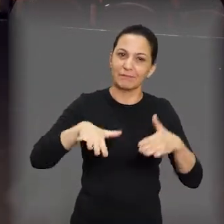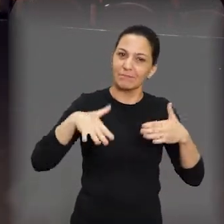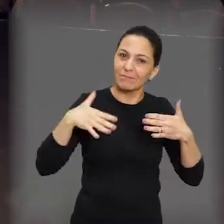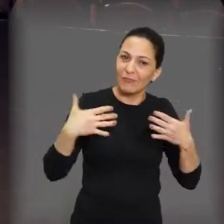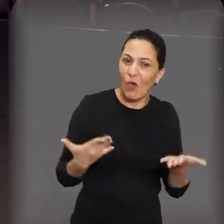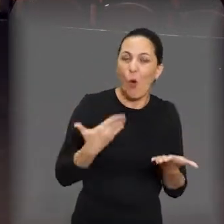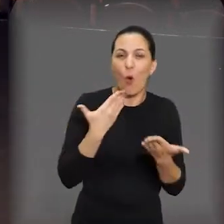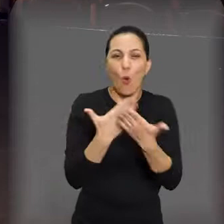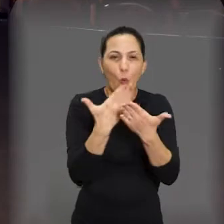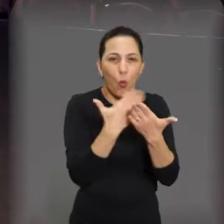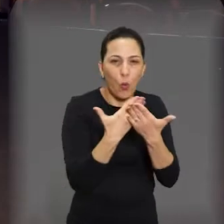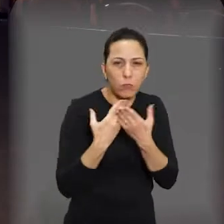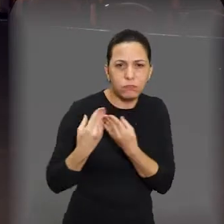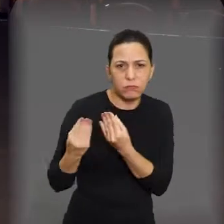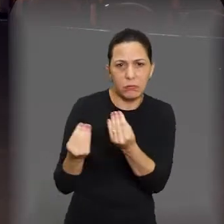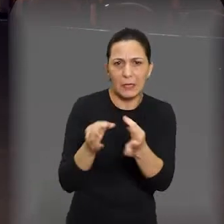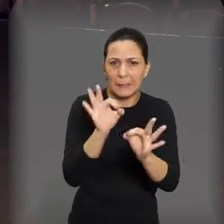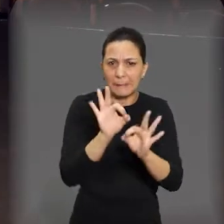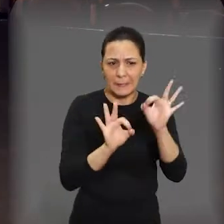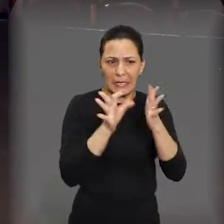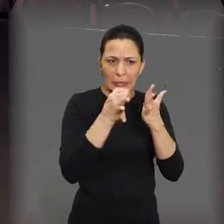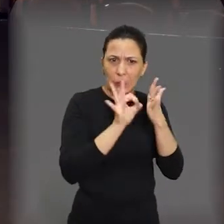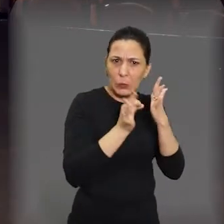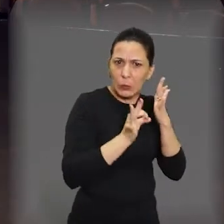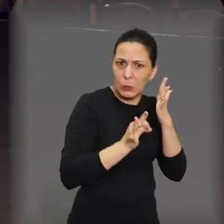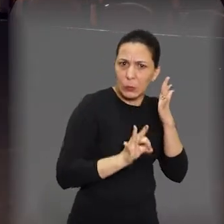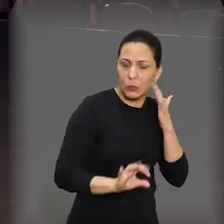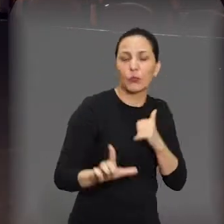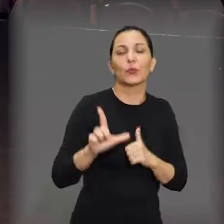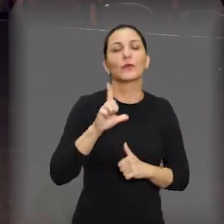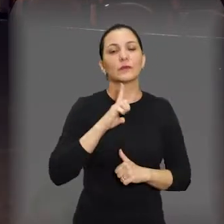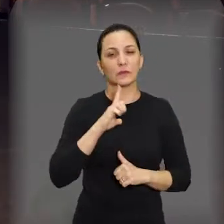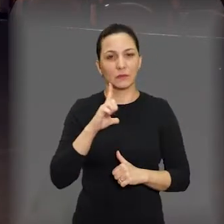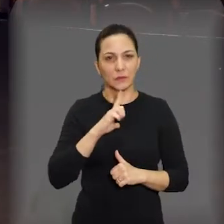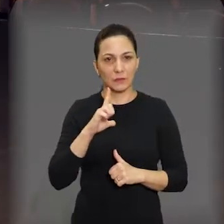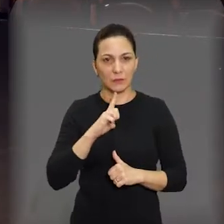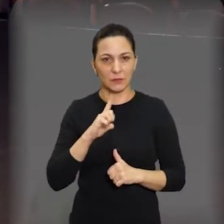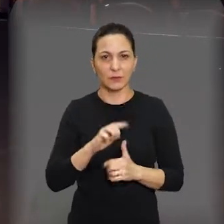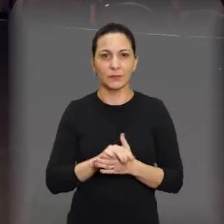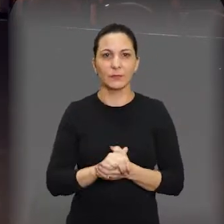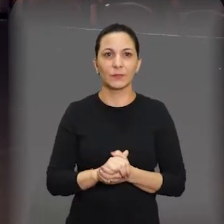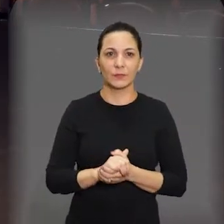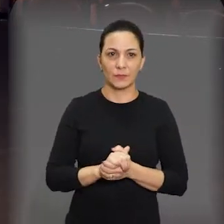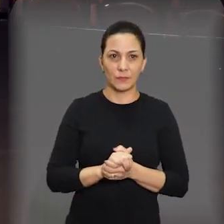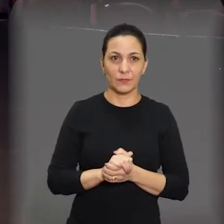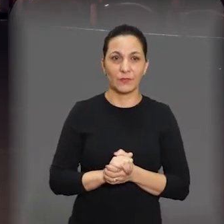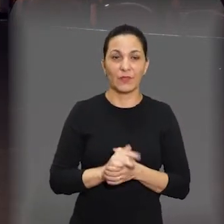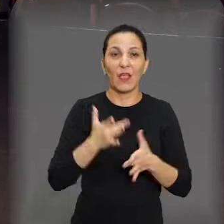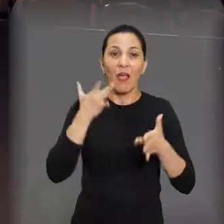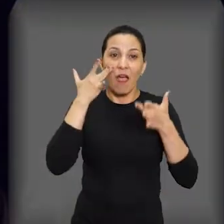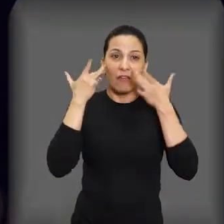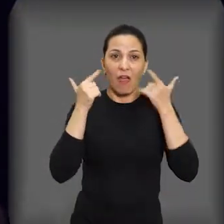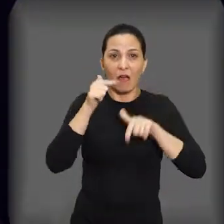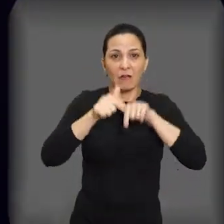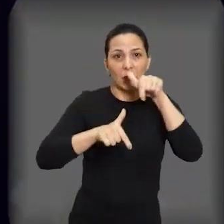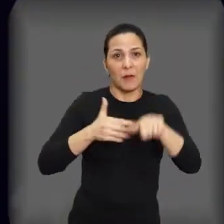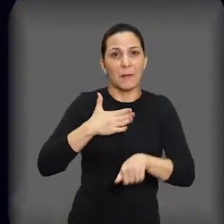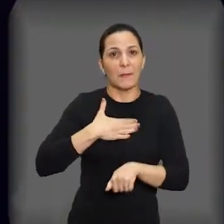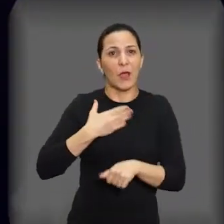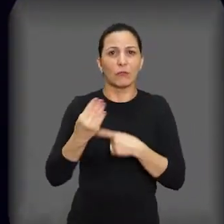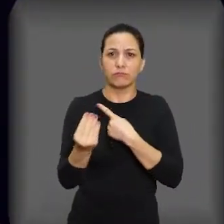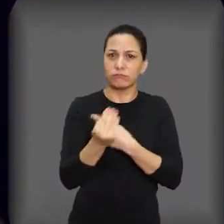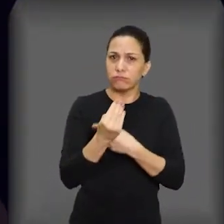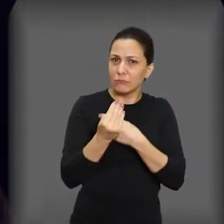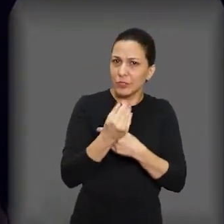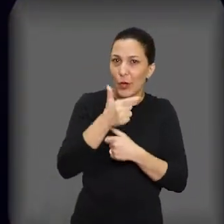dar força num argumento que você está dando depois. Então é muito estudado, é muito montadinho. Eu acho que o futuro